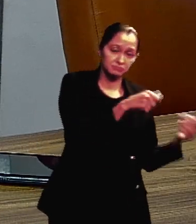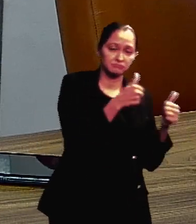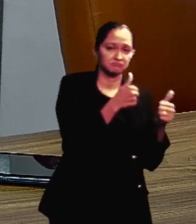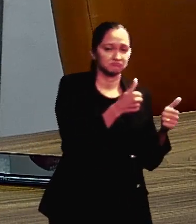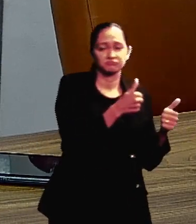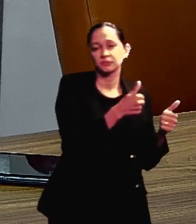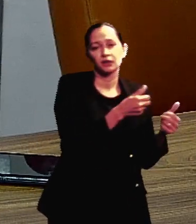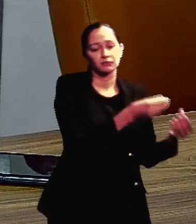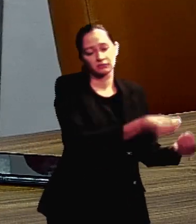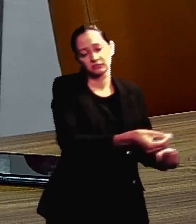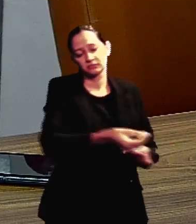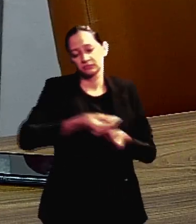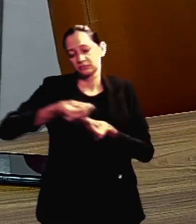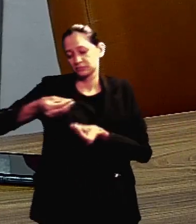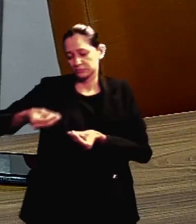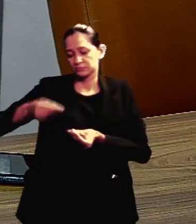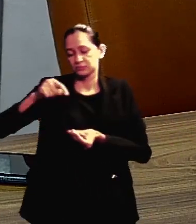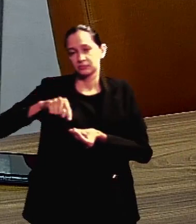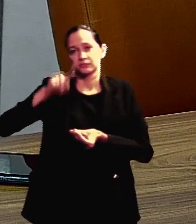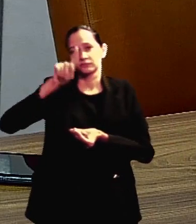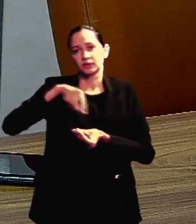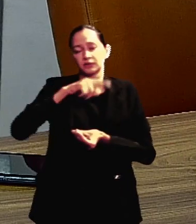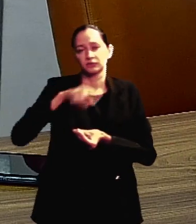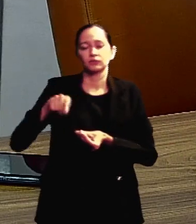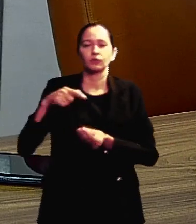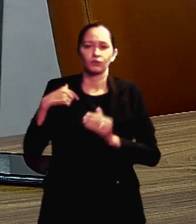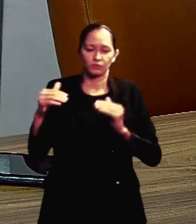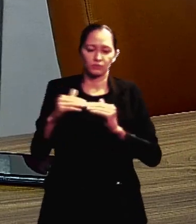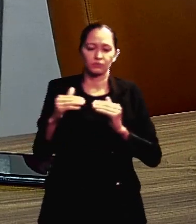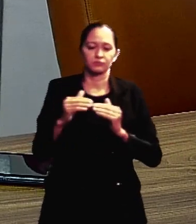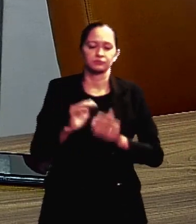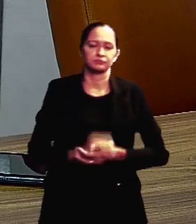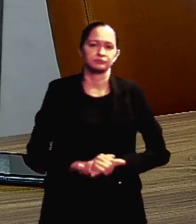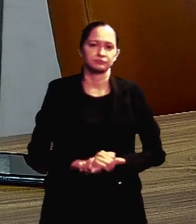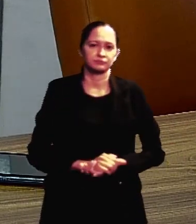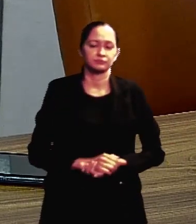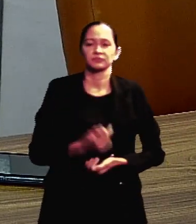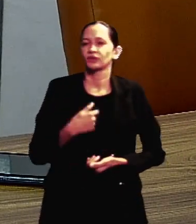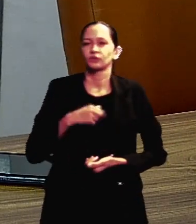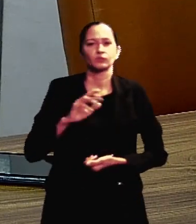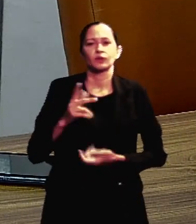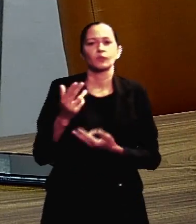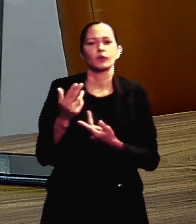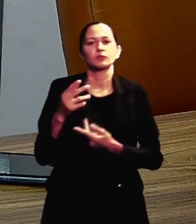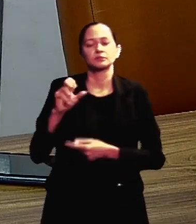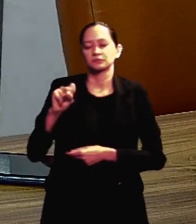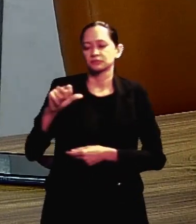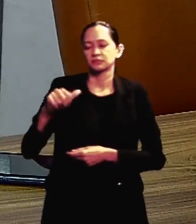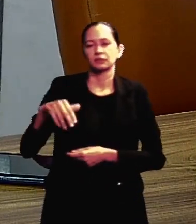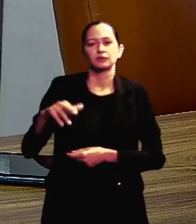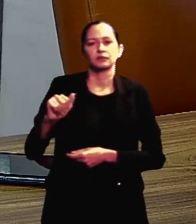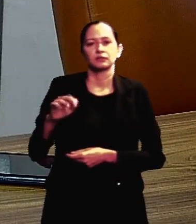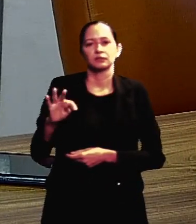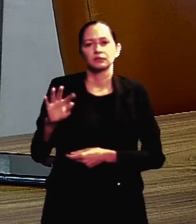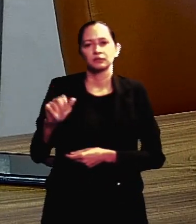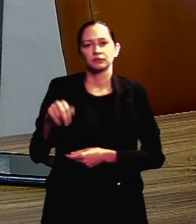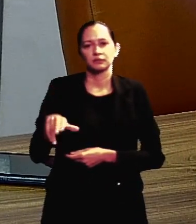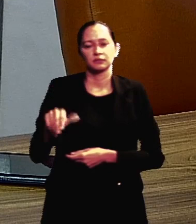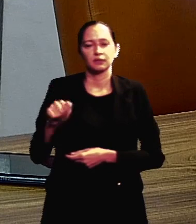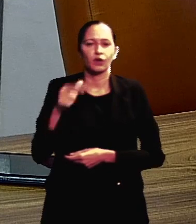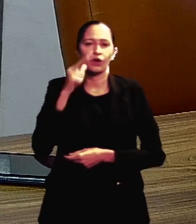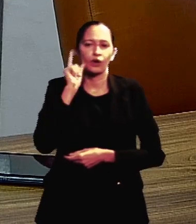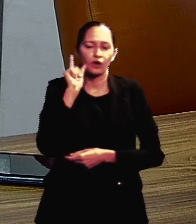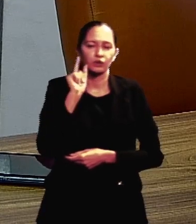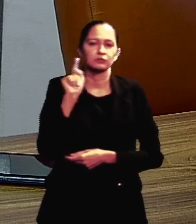não vou agir da mesma forma que o meu amigo vereador Santana fez ontem. Né, votando